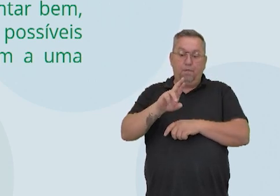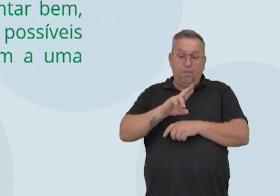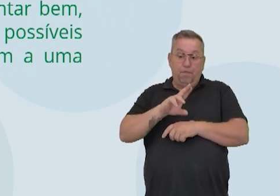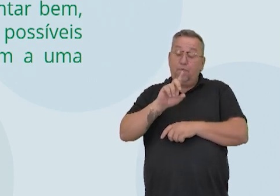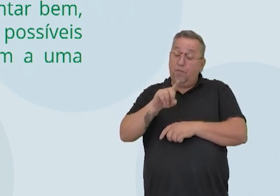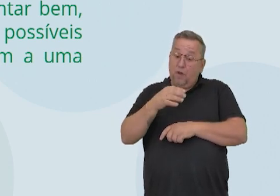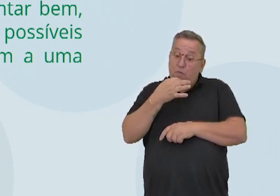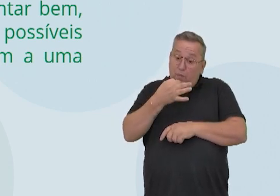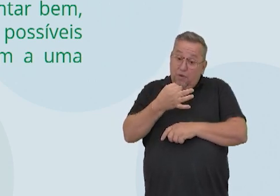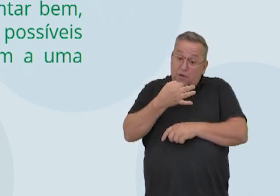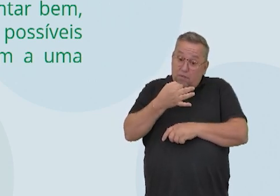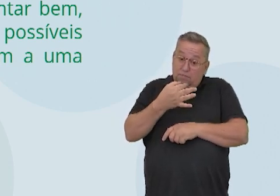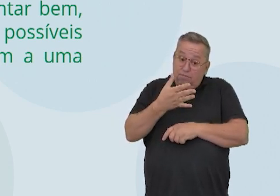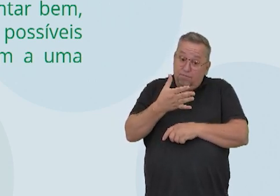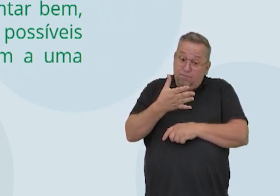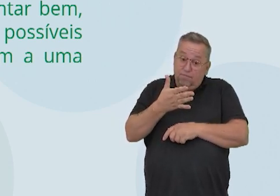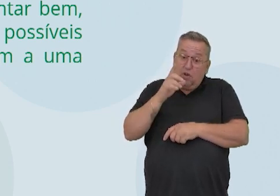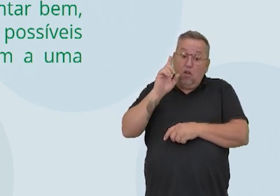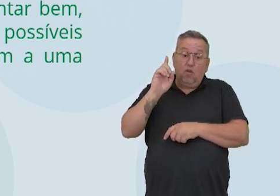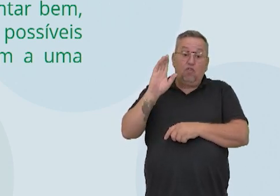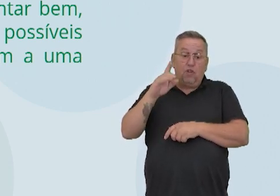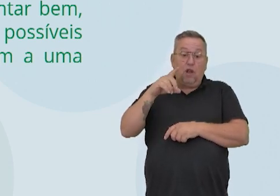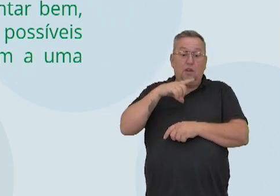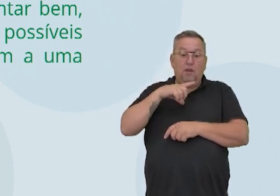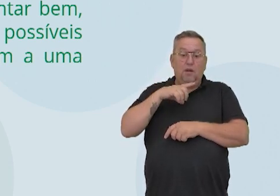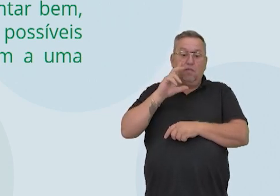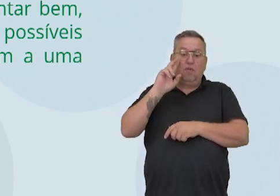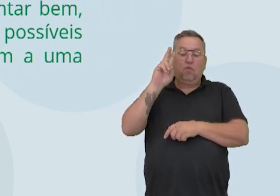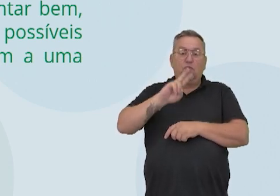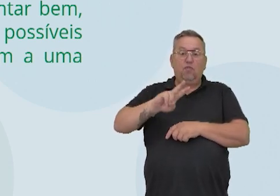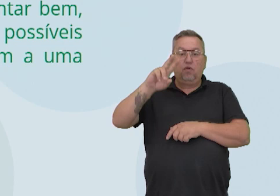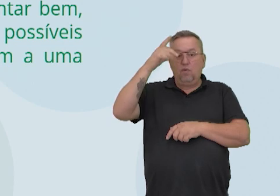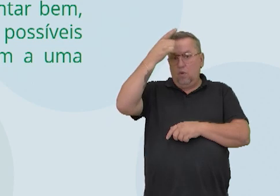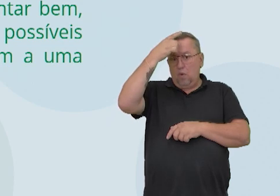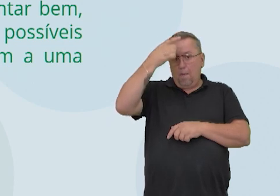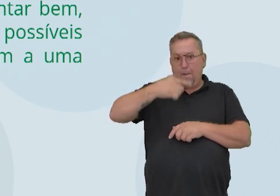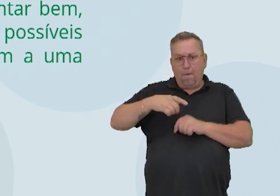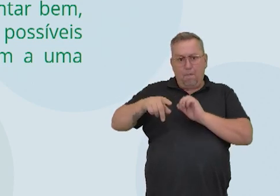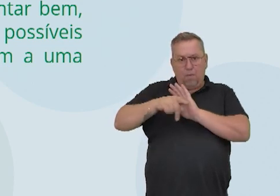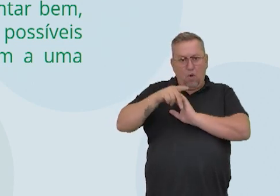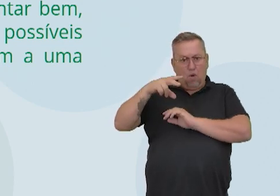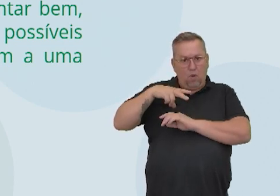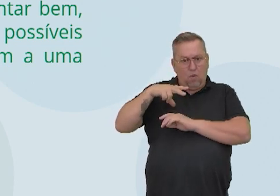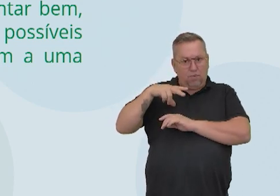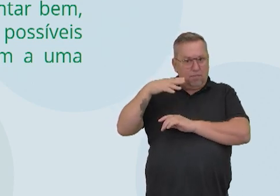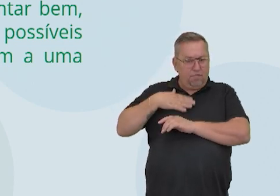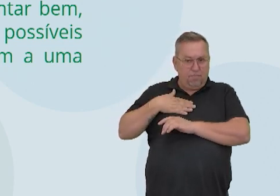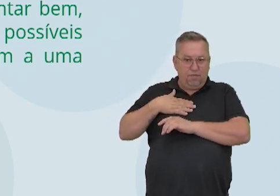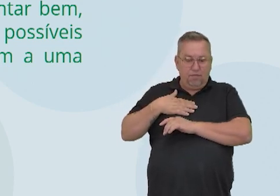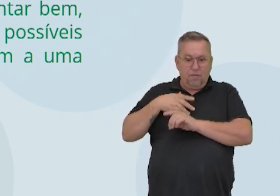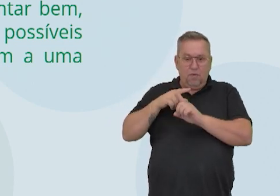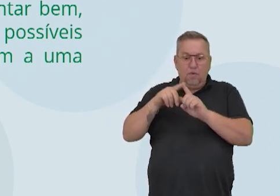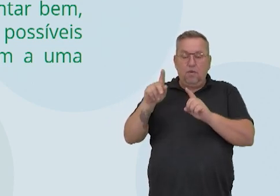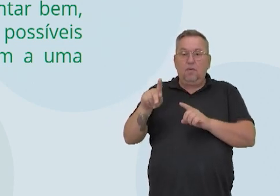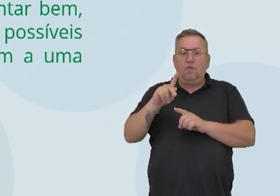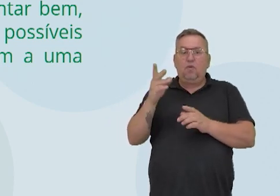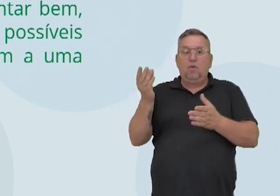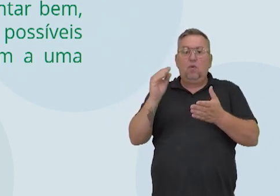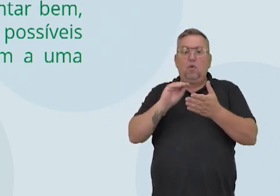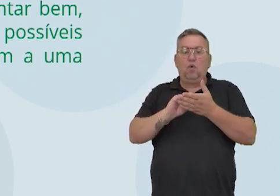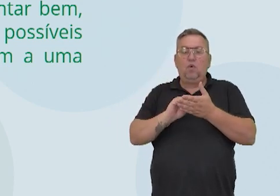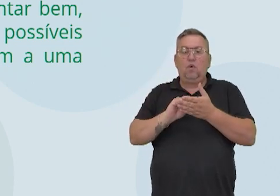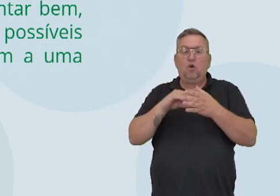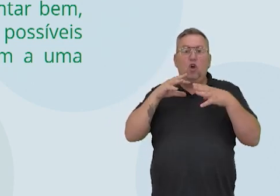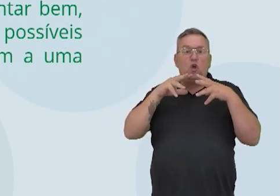possíveis respostas são uma opinião, já que pertencem a uma visão subjetiva, pessoal do mundo. Mas como a professora colocou aí,